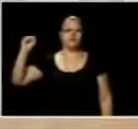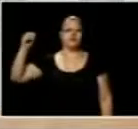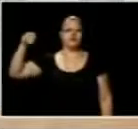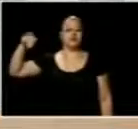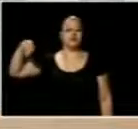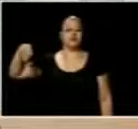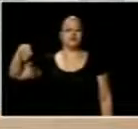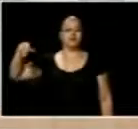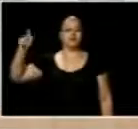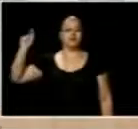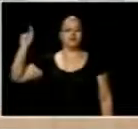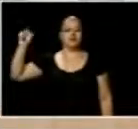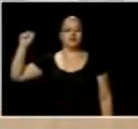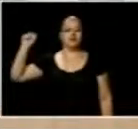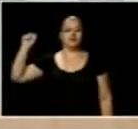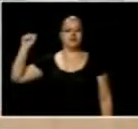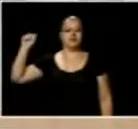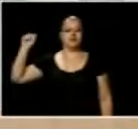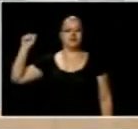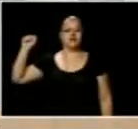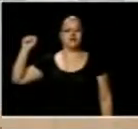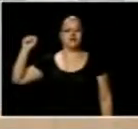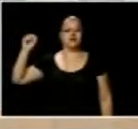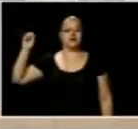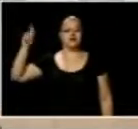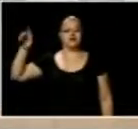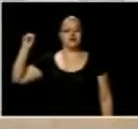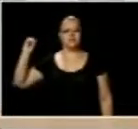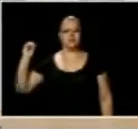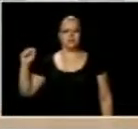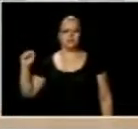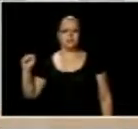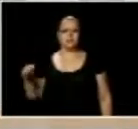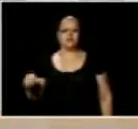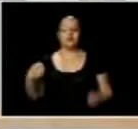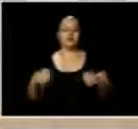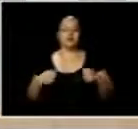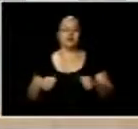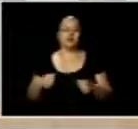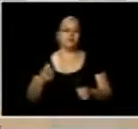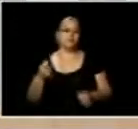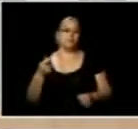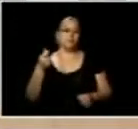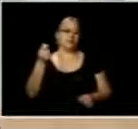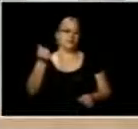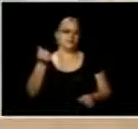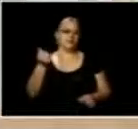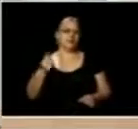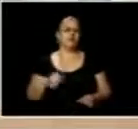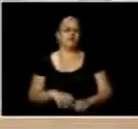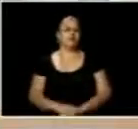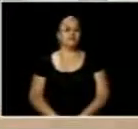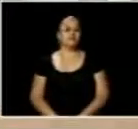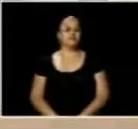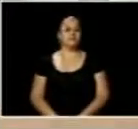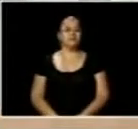que possa levar a gente para participar de eventos, até de mapa cultural, a gente tem tido. A CIA de